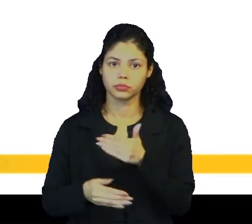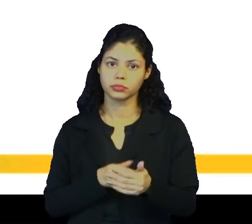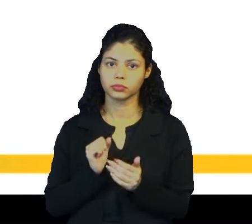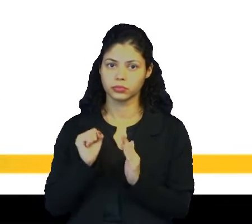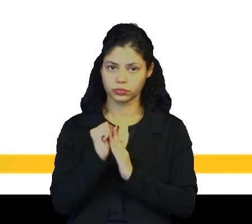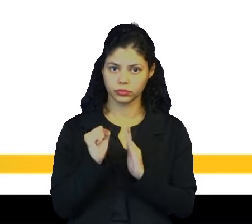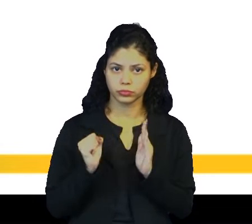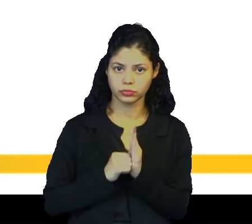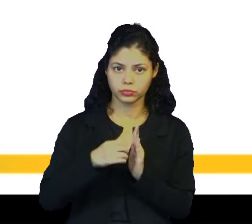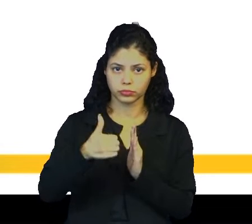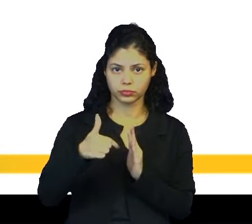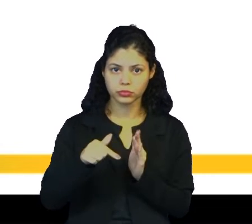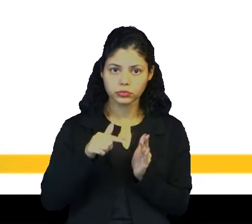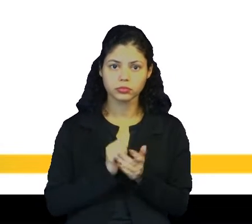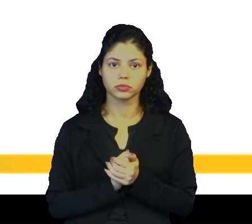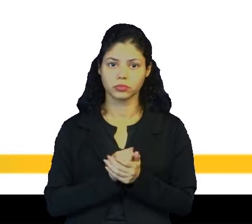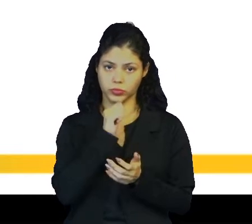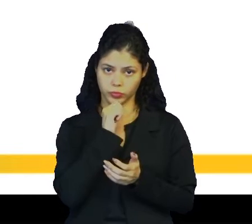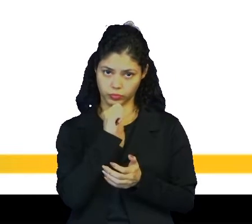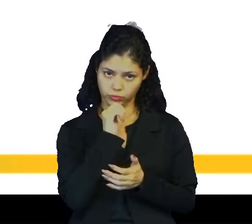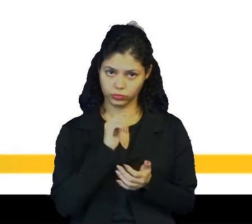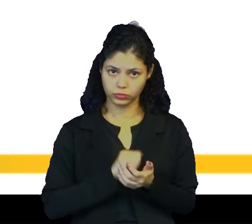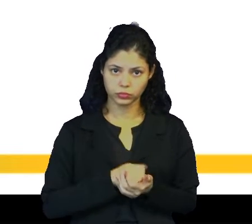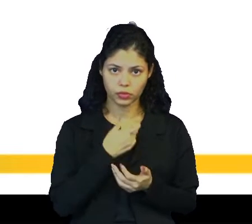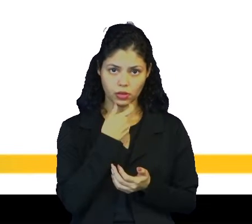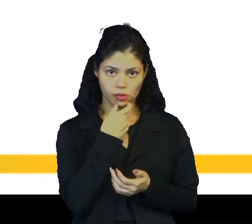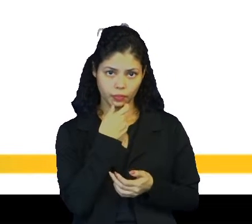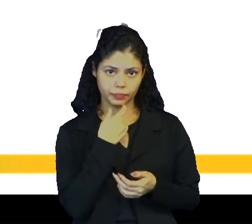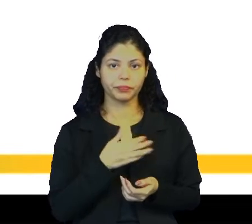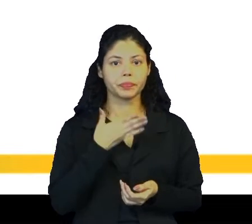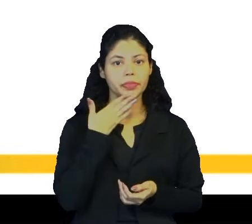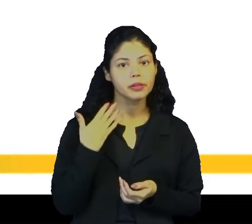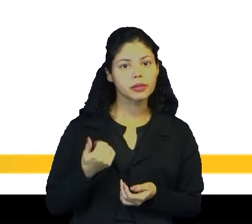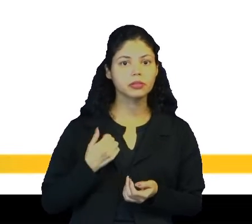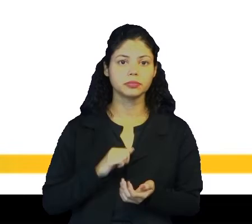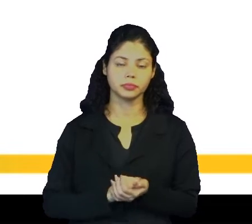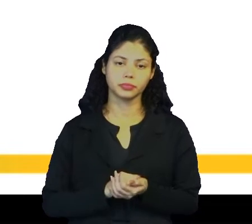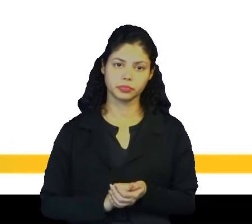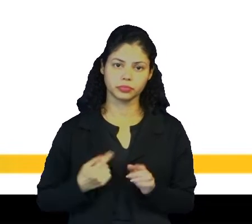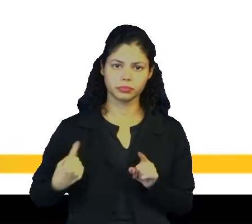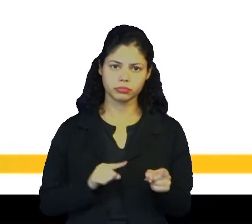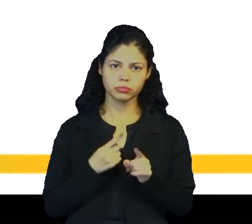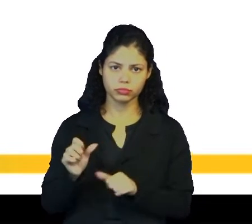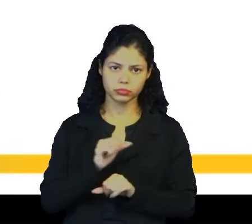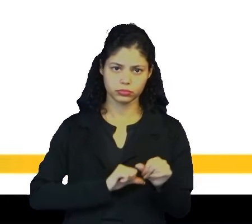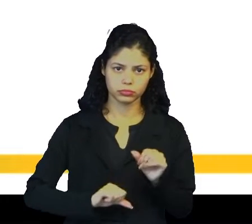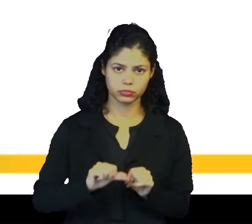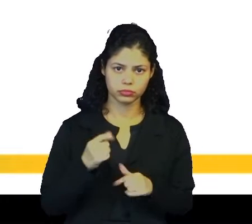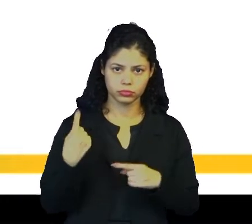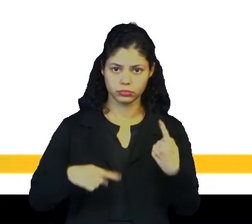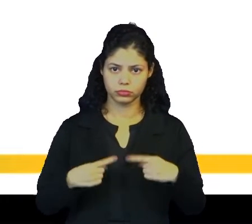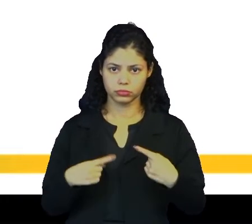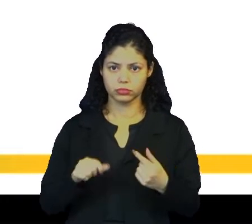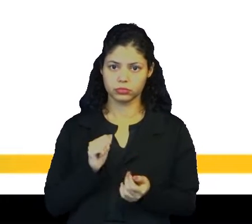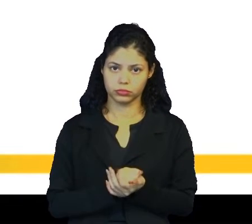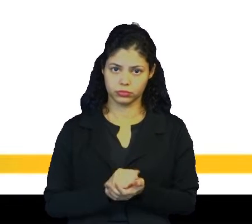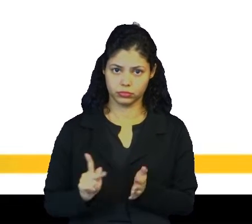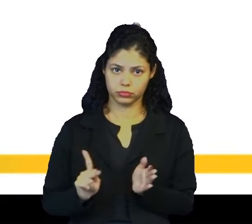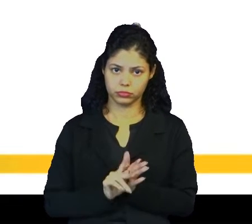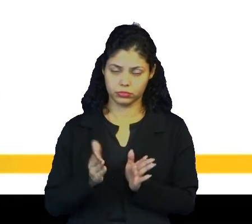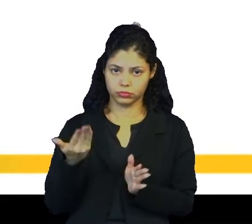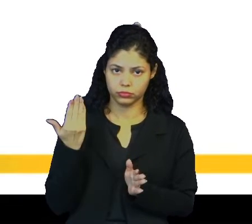Durante o século XVII, a Inglaterra experimentou um período de profundas e violentas transformações políticas